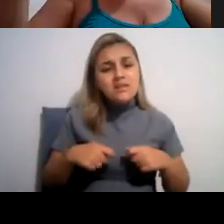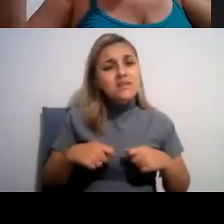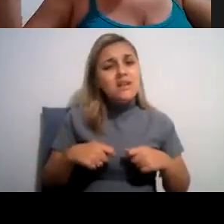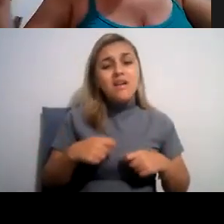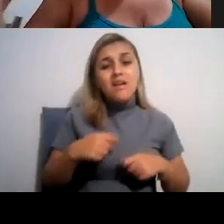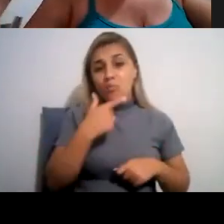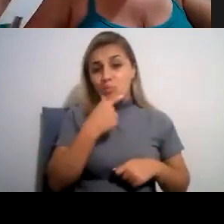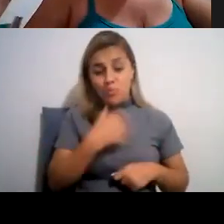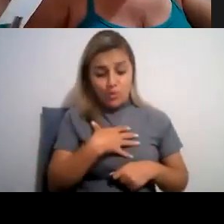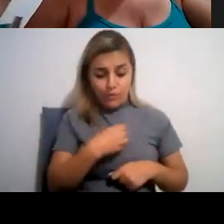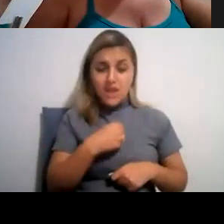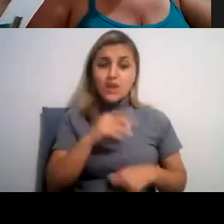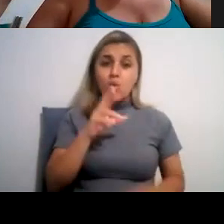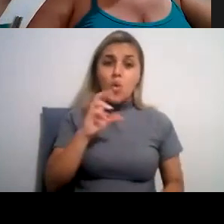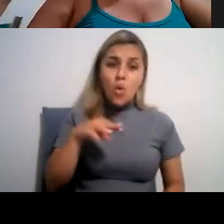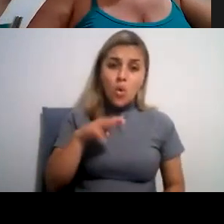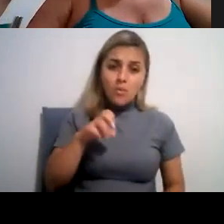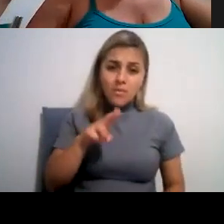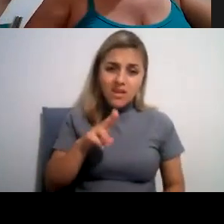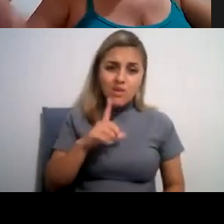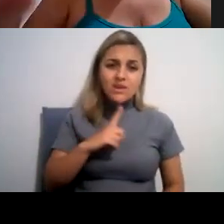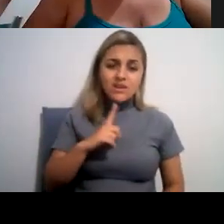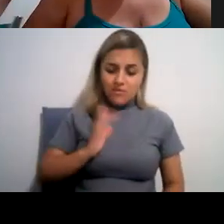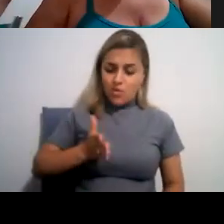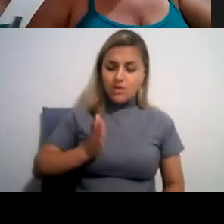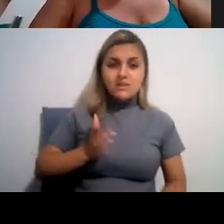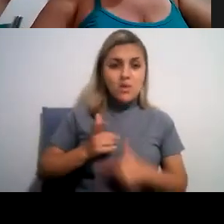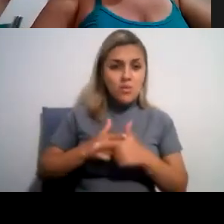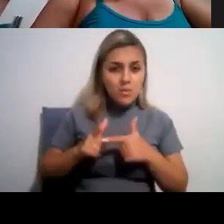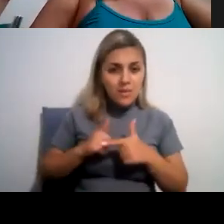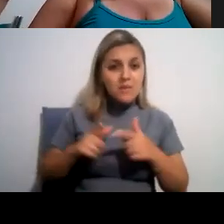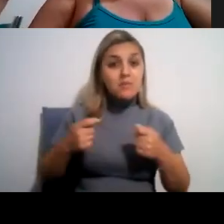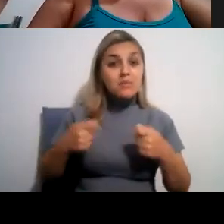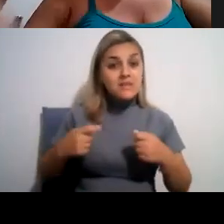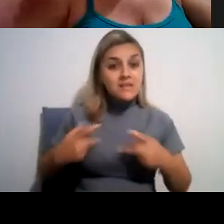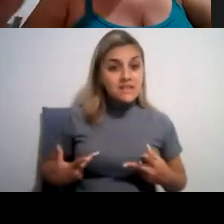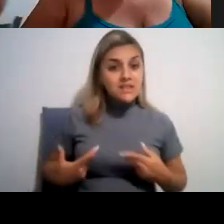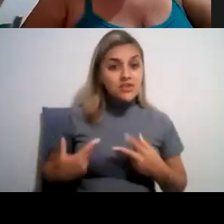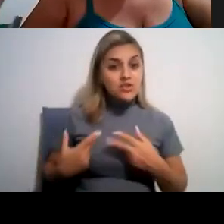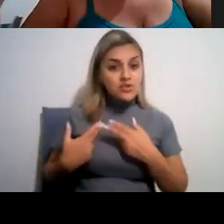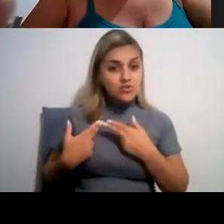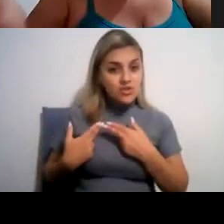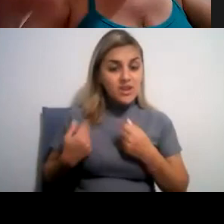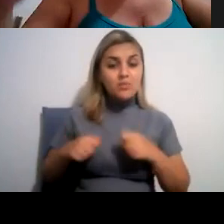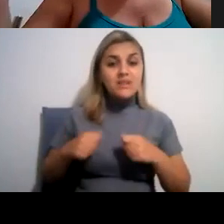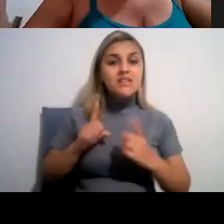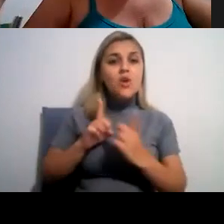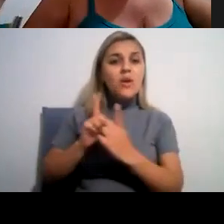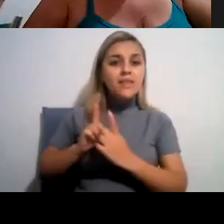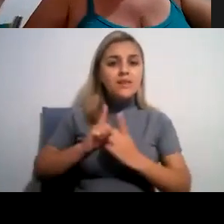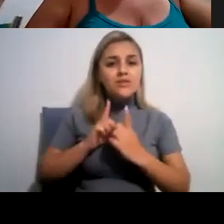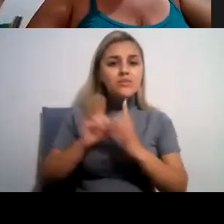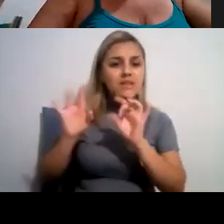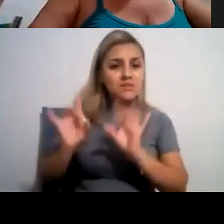operado, o Romeu precisava de um atendimento especial. Ele nasceu em um dos melhores